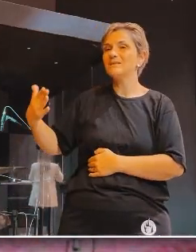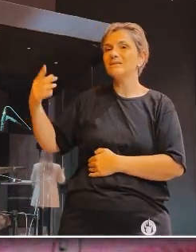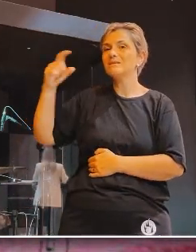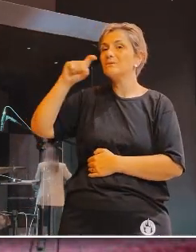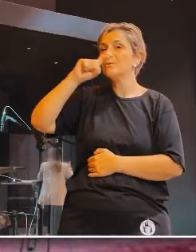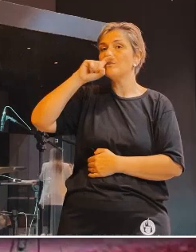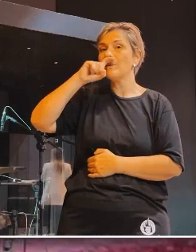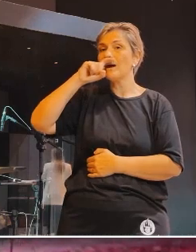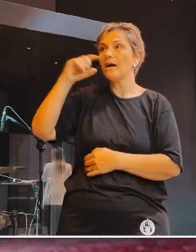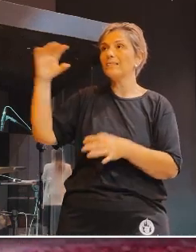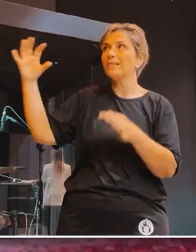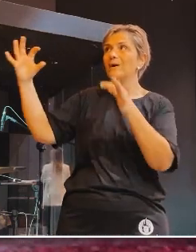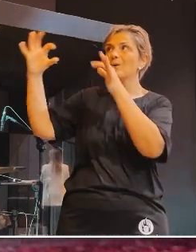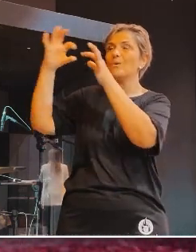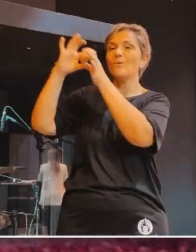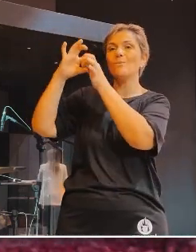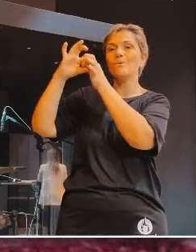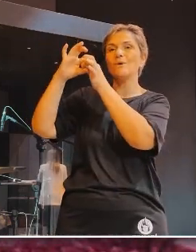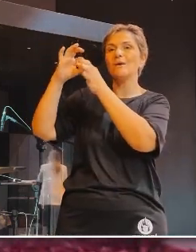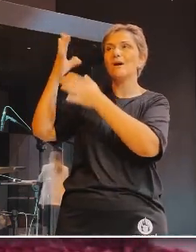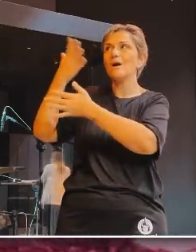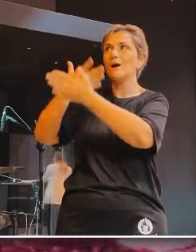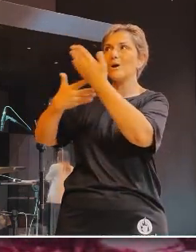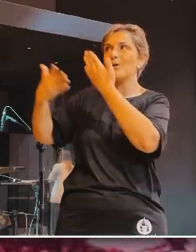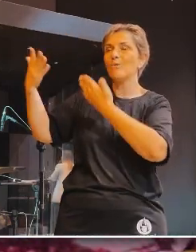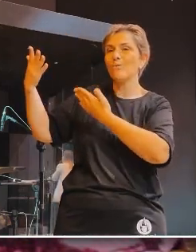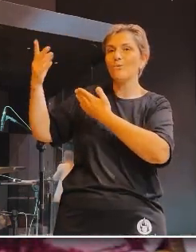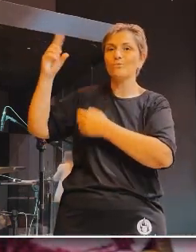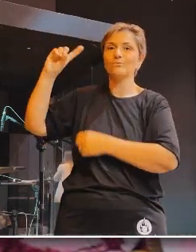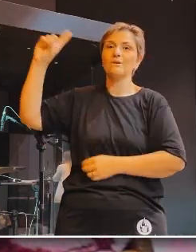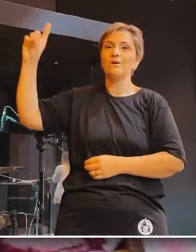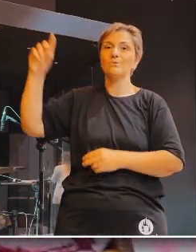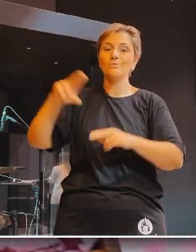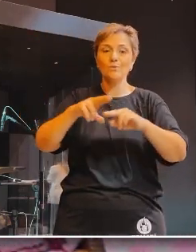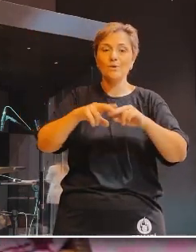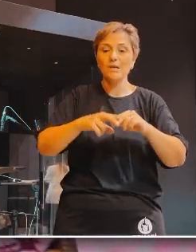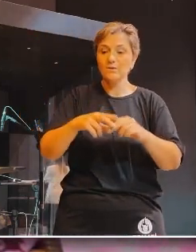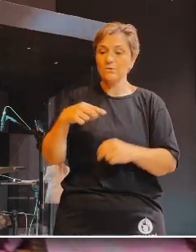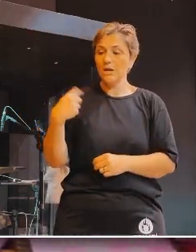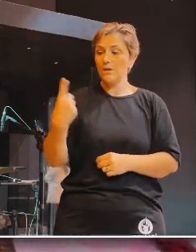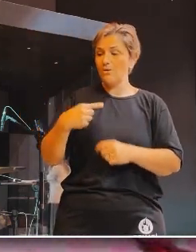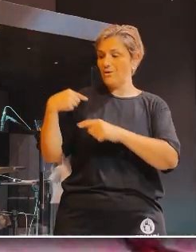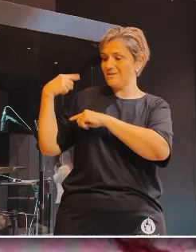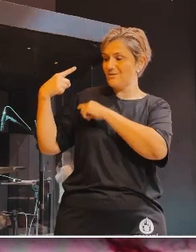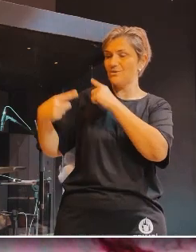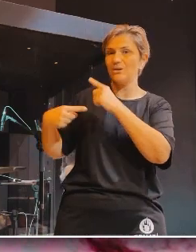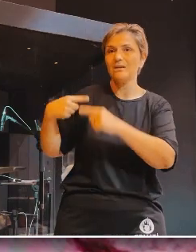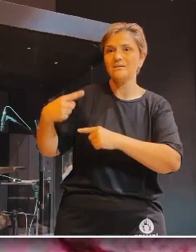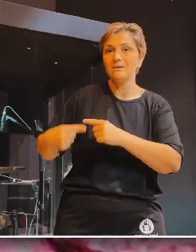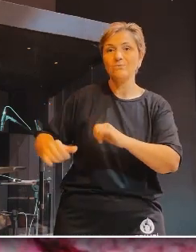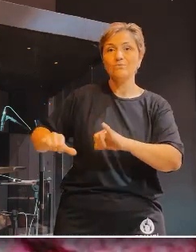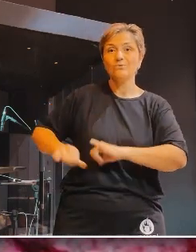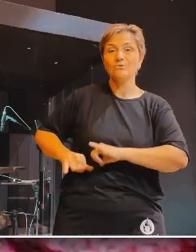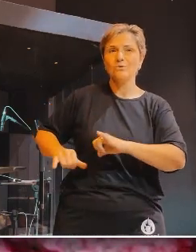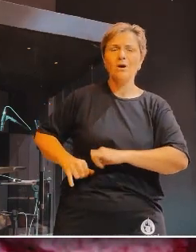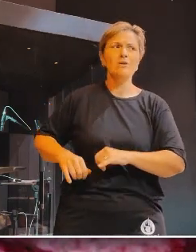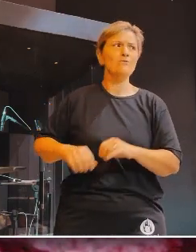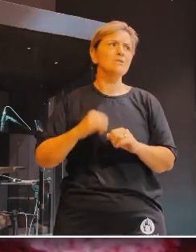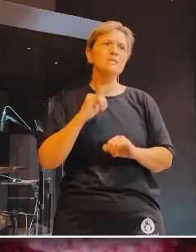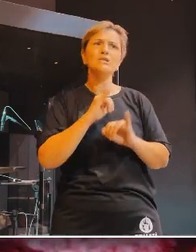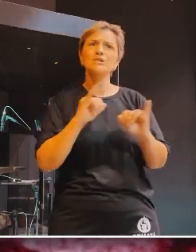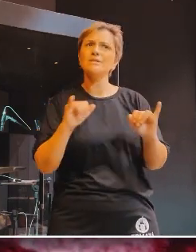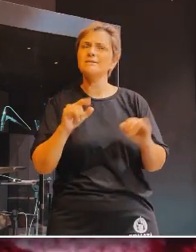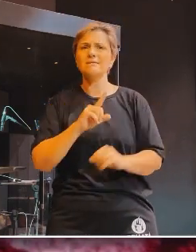da comunhão. E é por isso que a nossa geração tem sofrido tanto. Você diz: não,